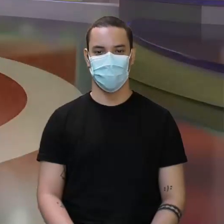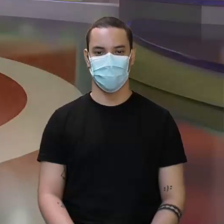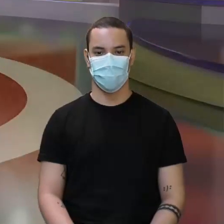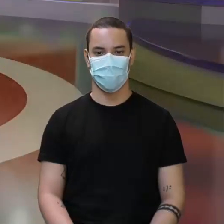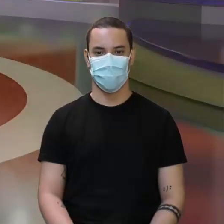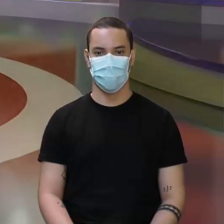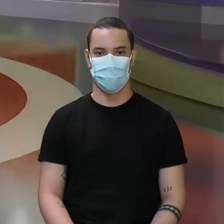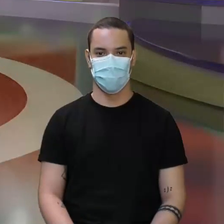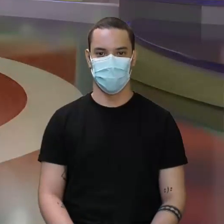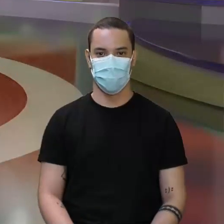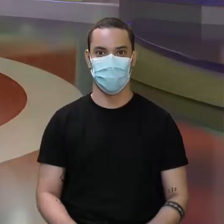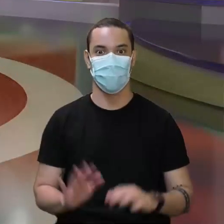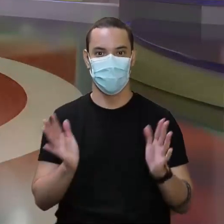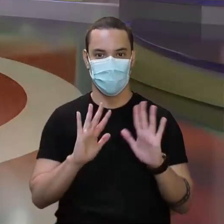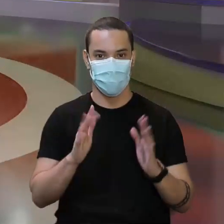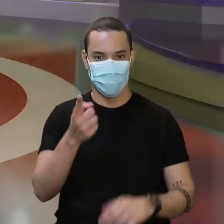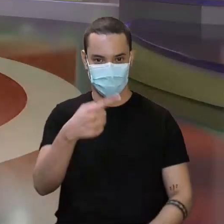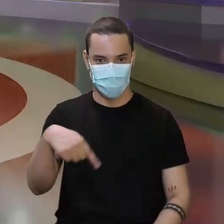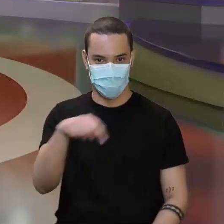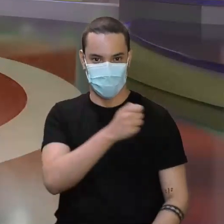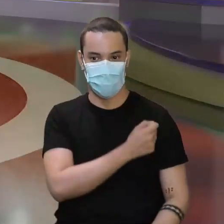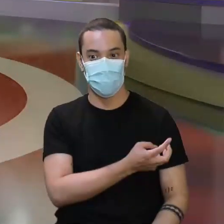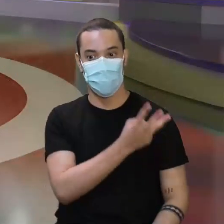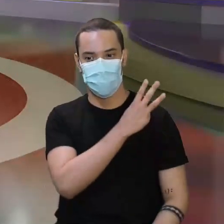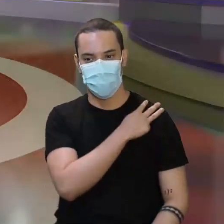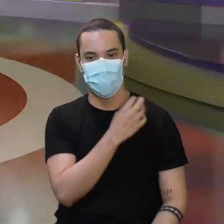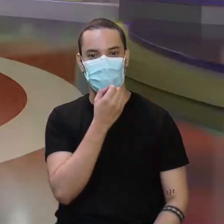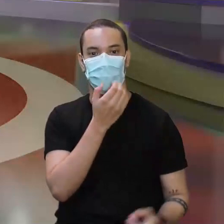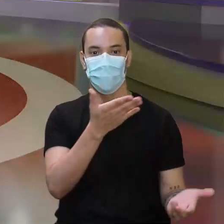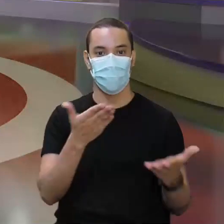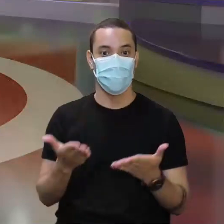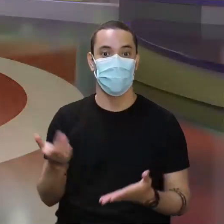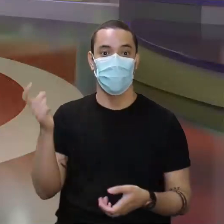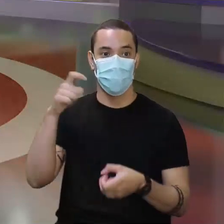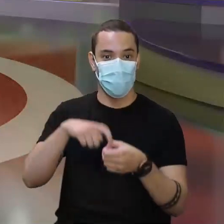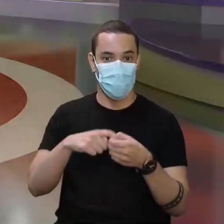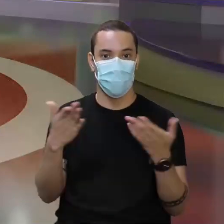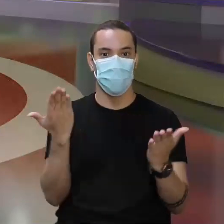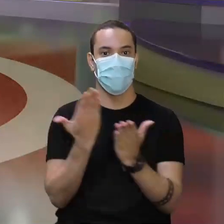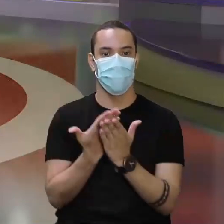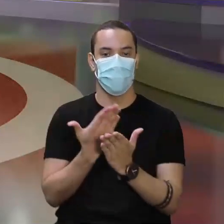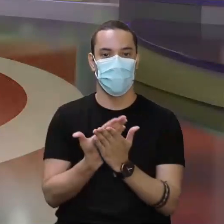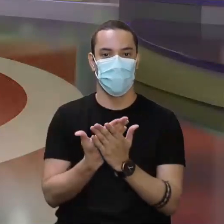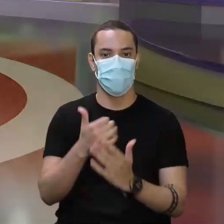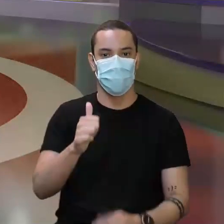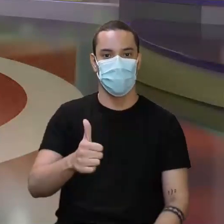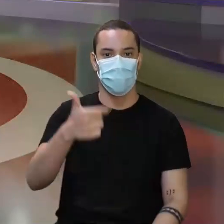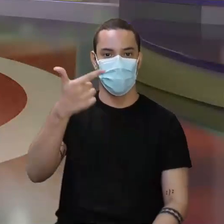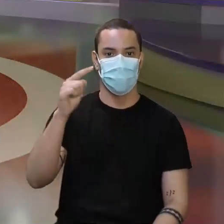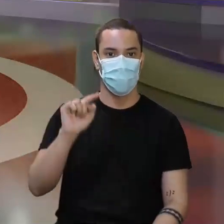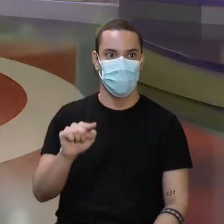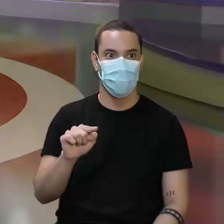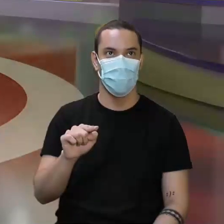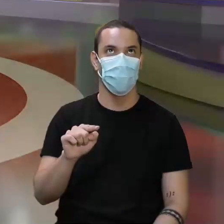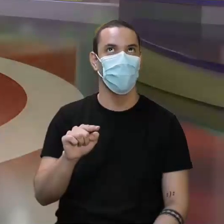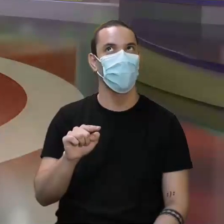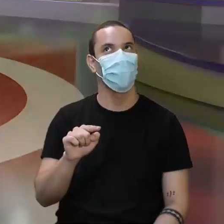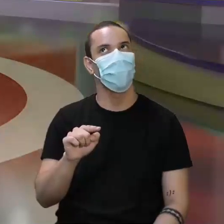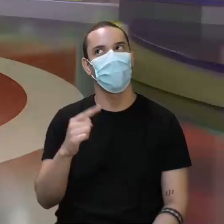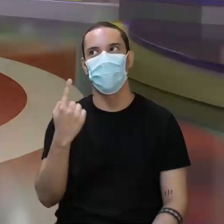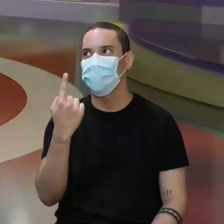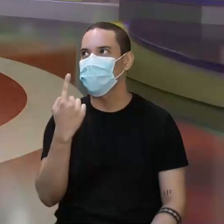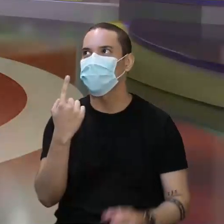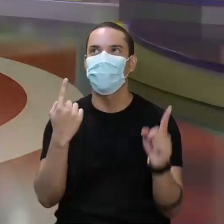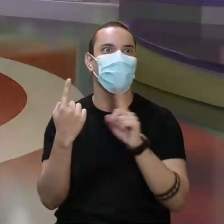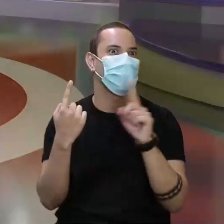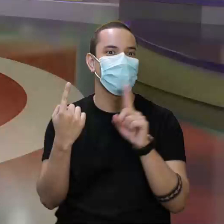Hey guys, what's up? E aí, galera do terceiro ano, estamos de volta, we're back. E agora sim com a nossa aula 12.1. Opa, eu tô com